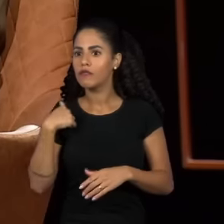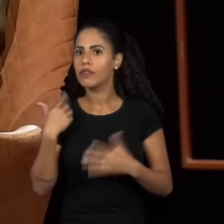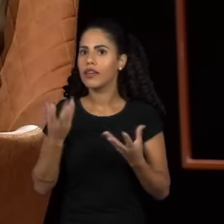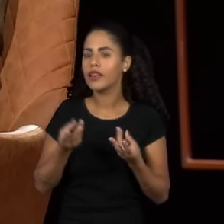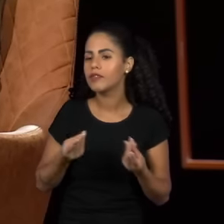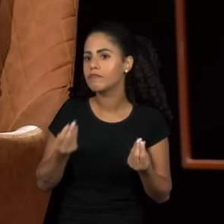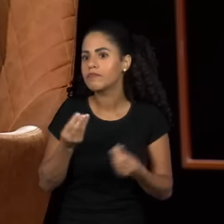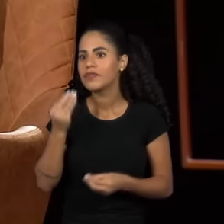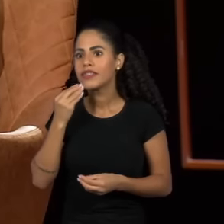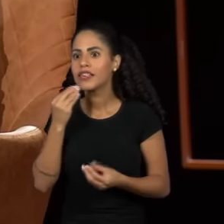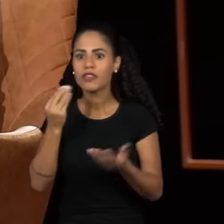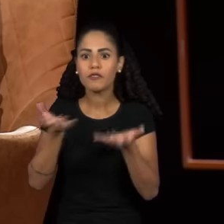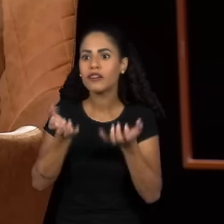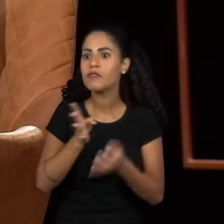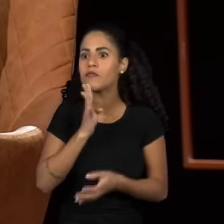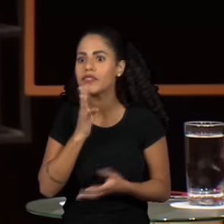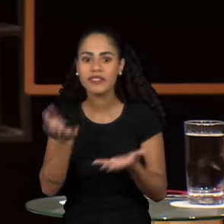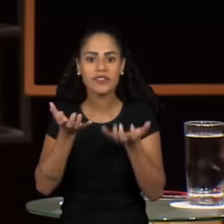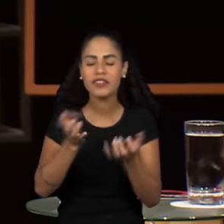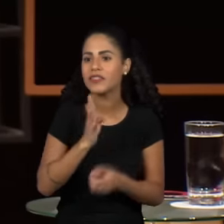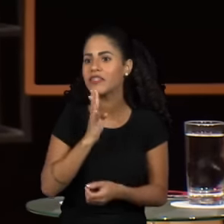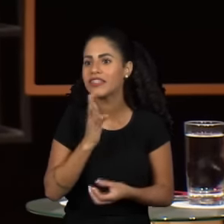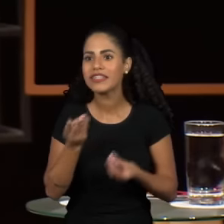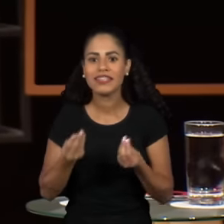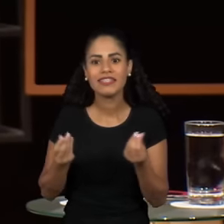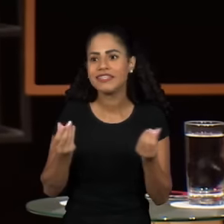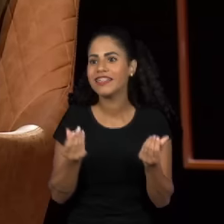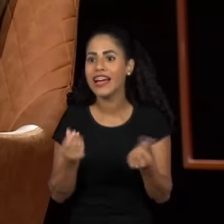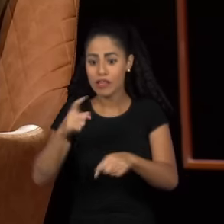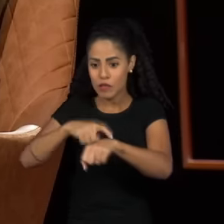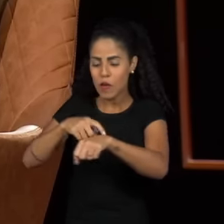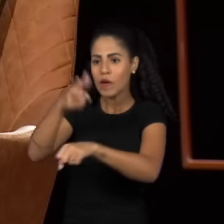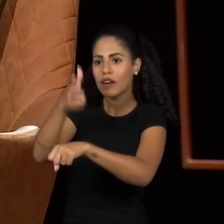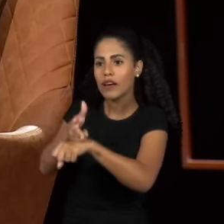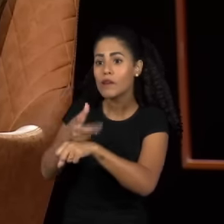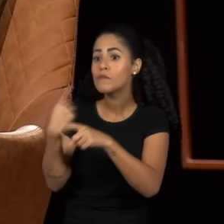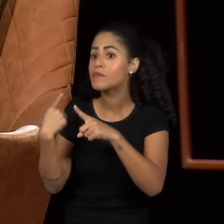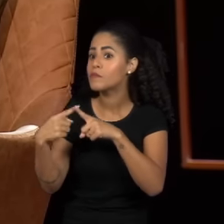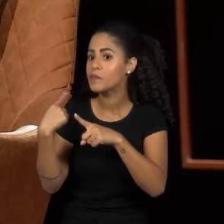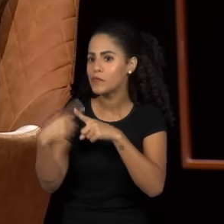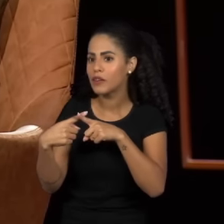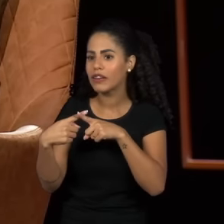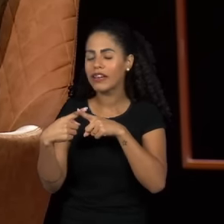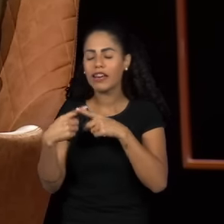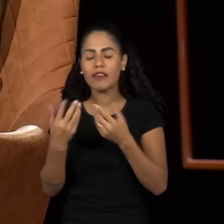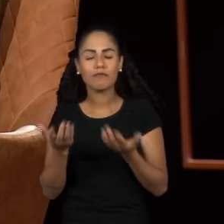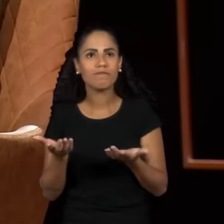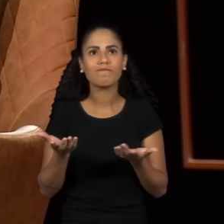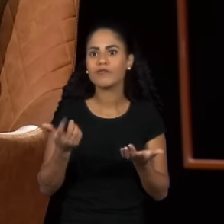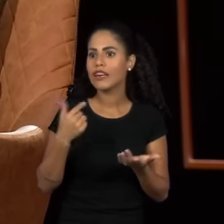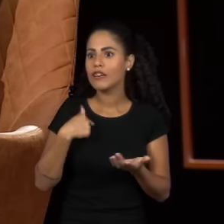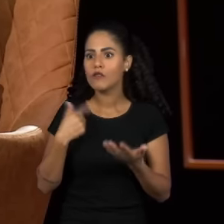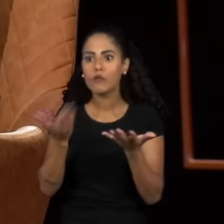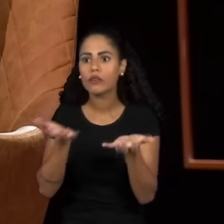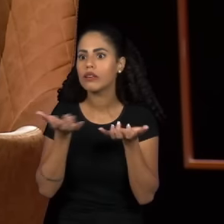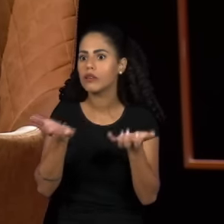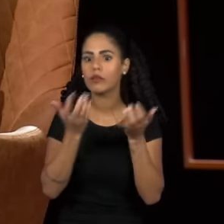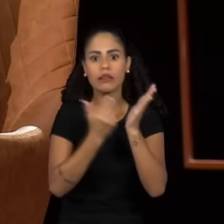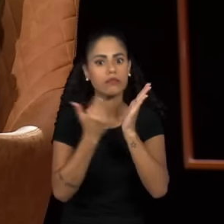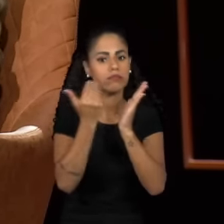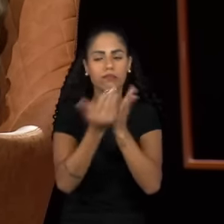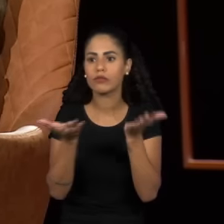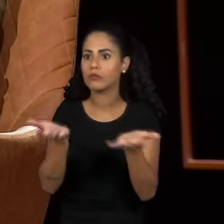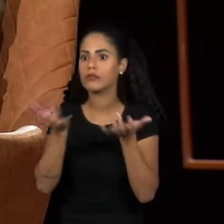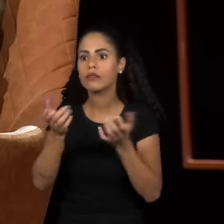ostensiva ali na minha, na minha tietagem, porque eu fiquei... É obsessiva, sabe? Eu